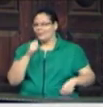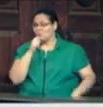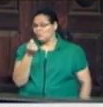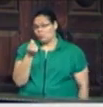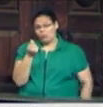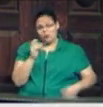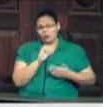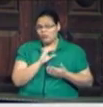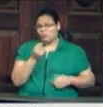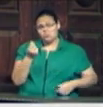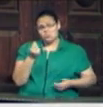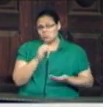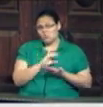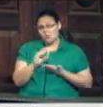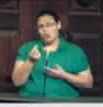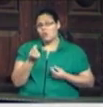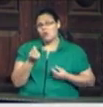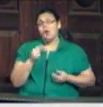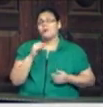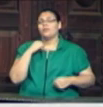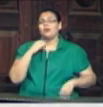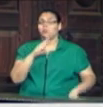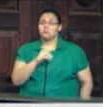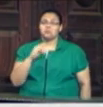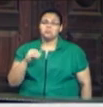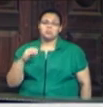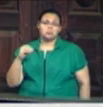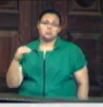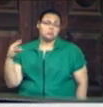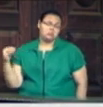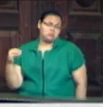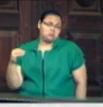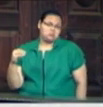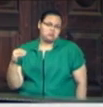recurso, atrasa, não paga,